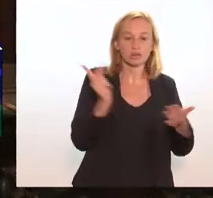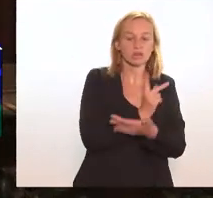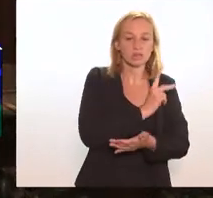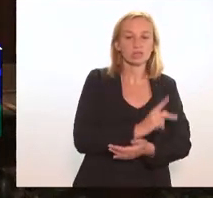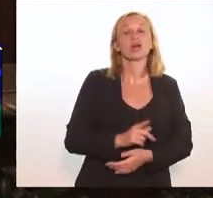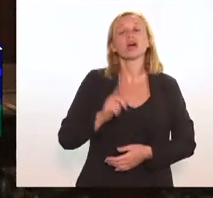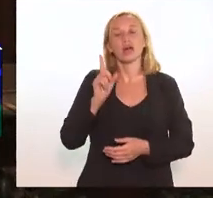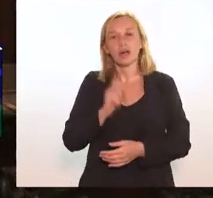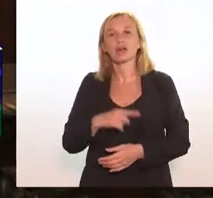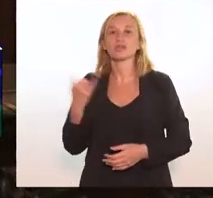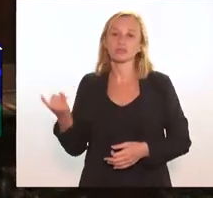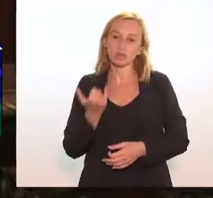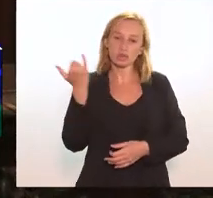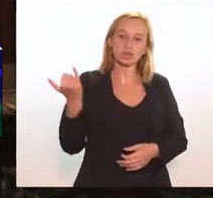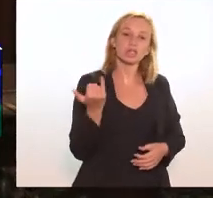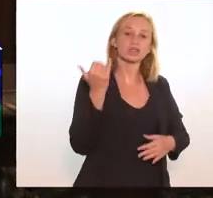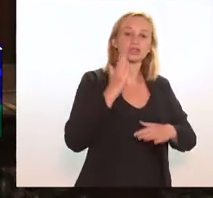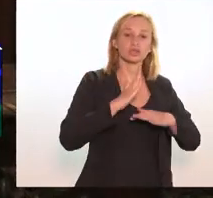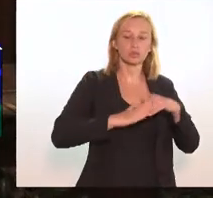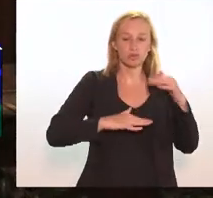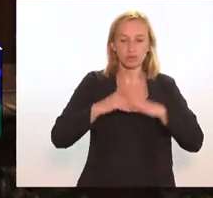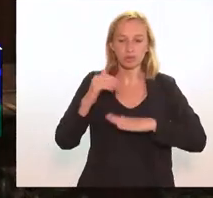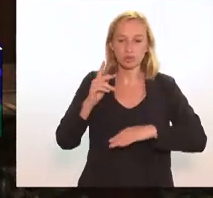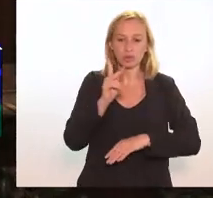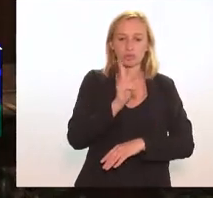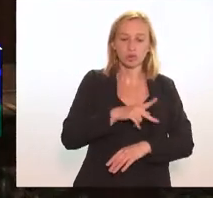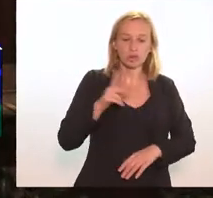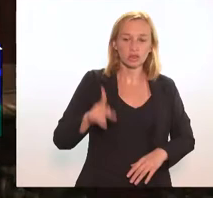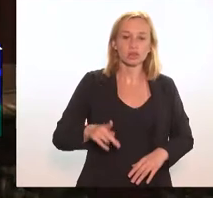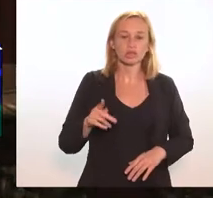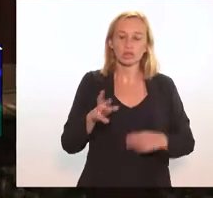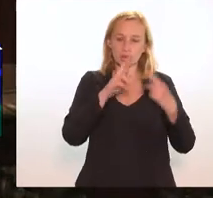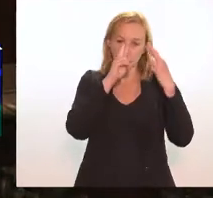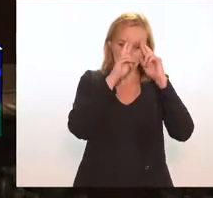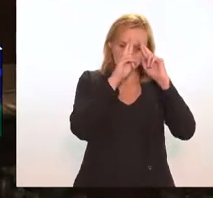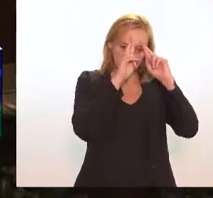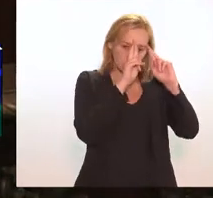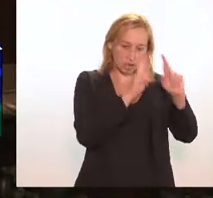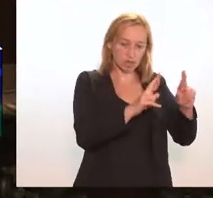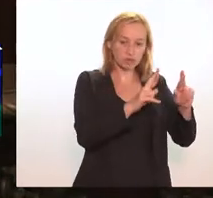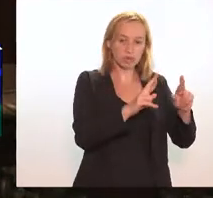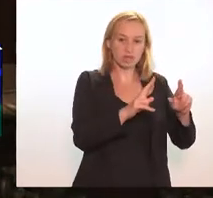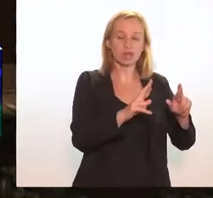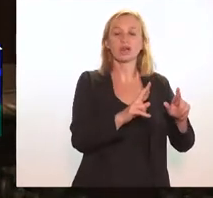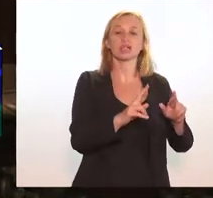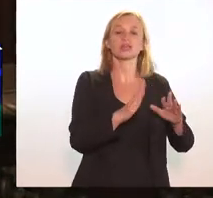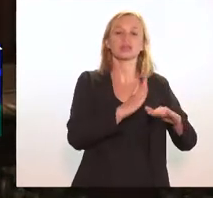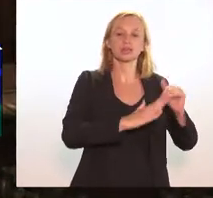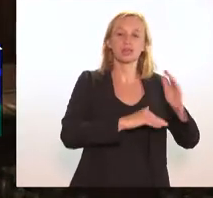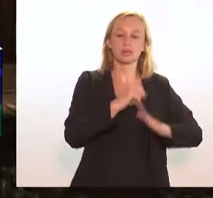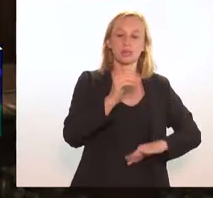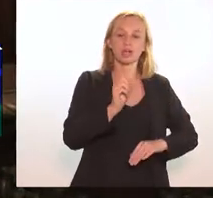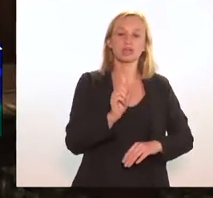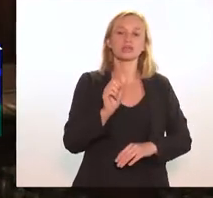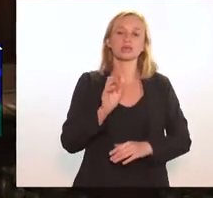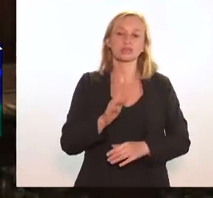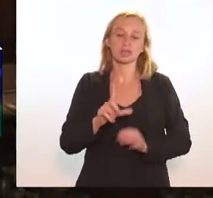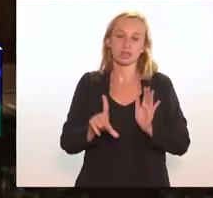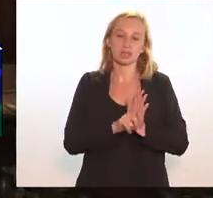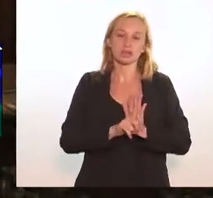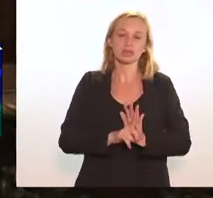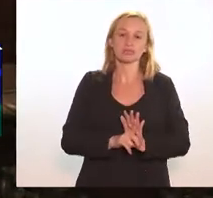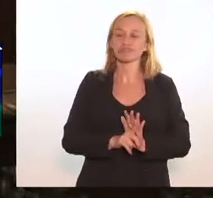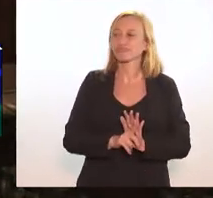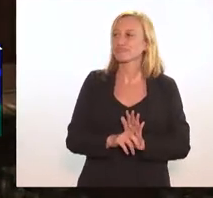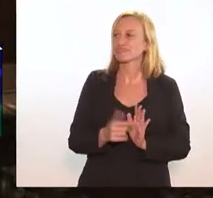É muito importante que os professores e professoras tenham carreira respeitada na forma da lei, na UESO. Ao mesmo tempo, não